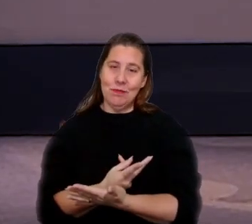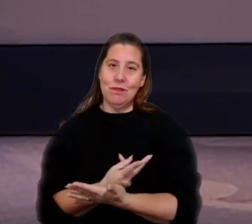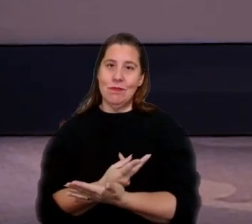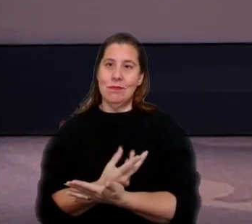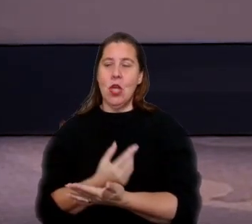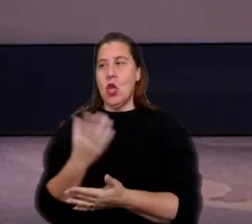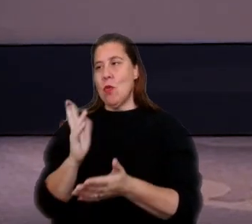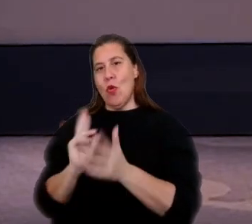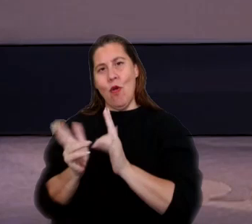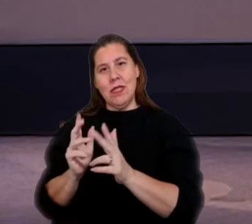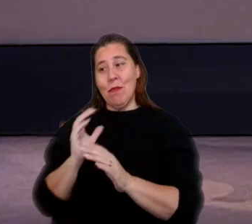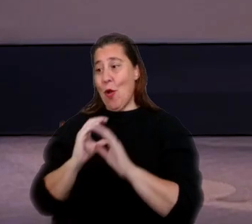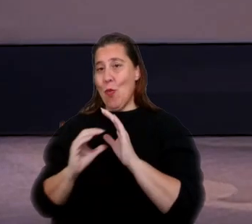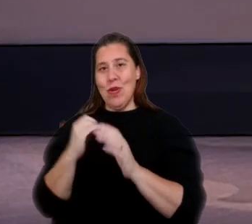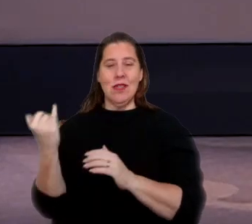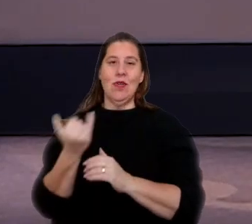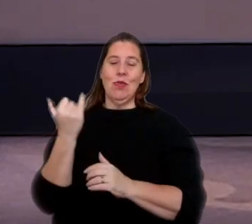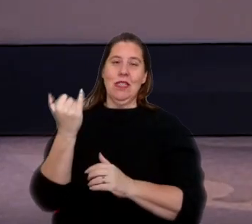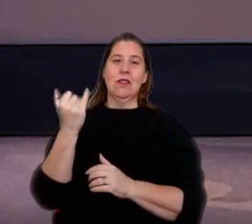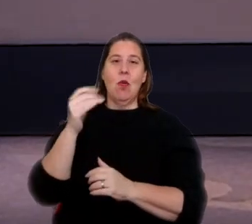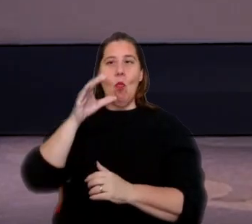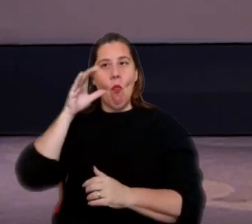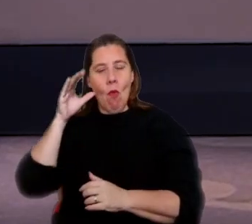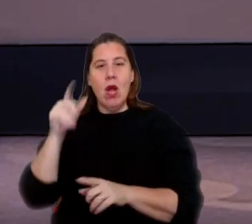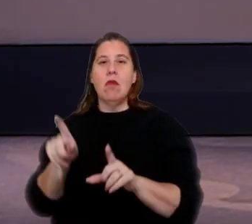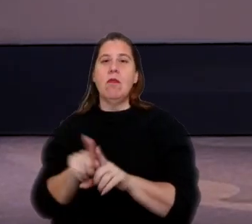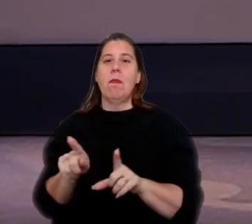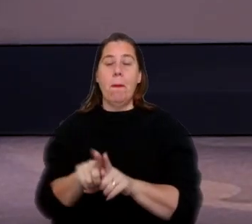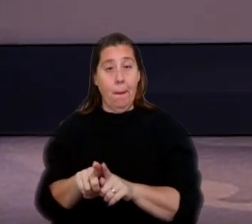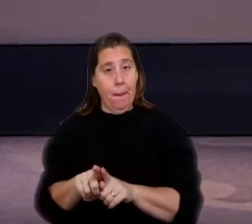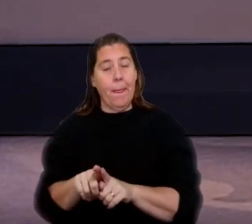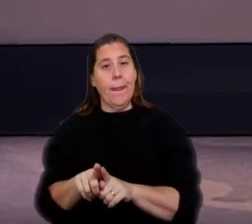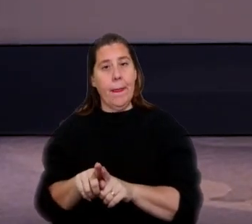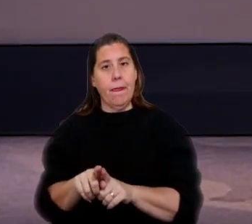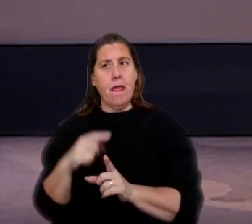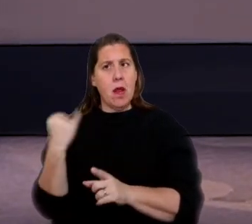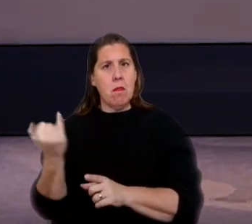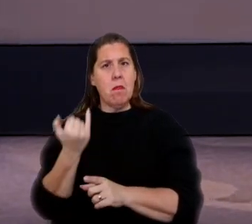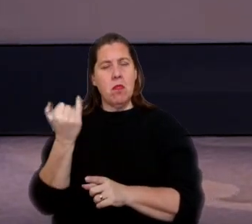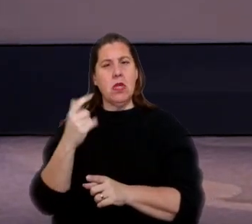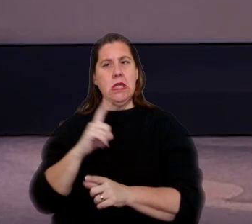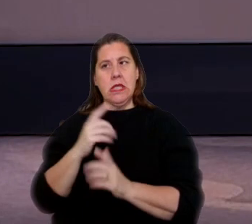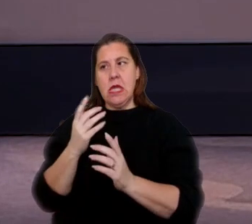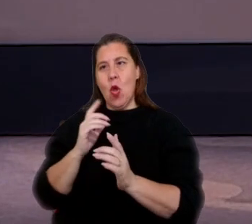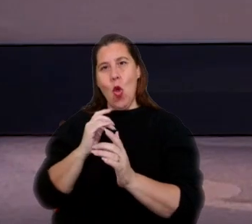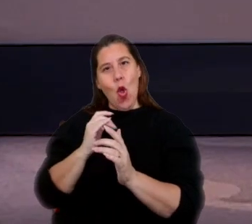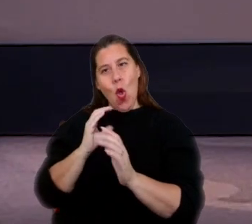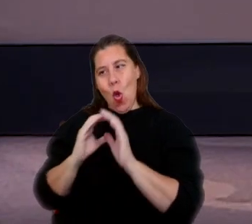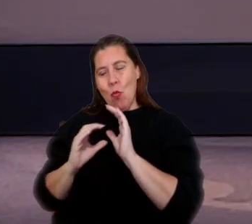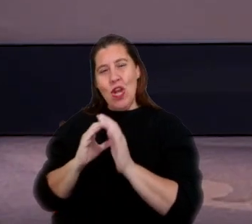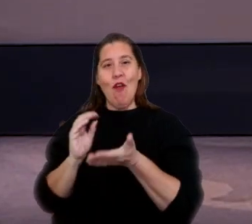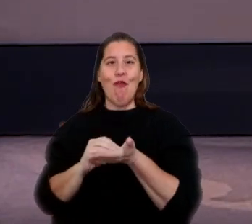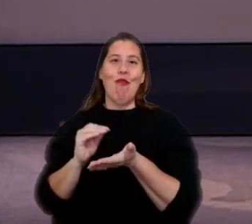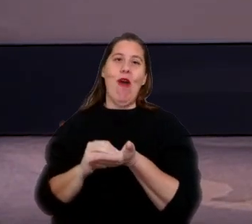e, enfim, conversar, né? Acho que comunicação é importante. Acho que o silêncio também tem um papel importante nisso, em ressaltar o quão importante é que a gente se